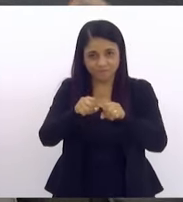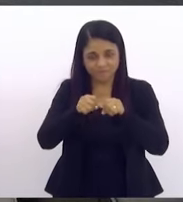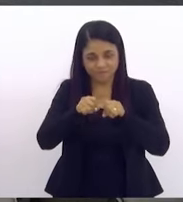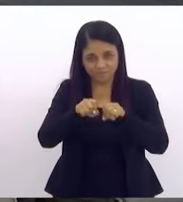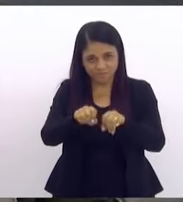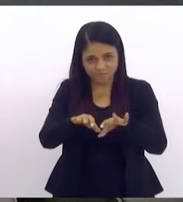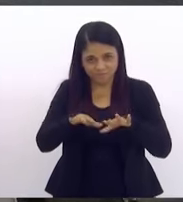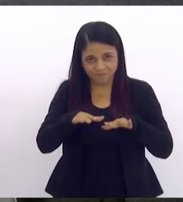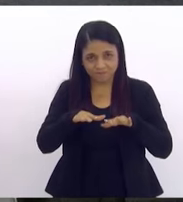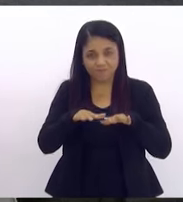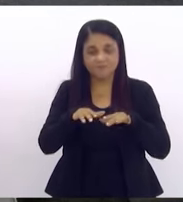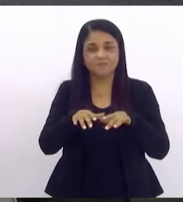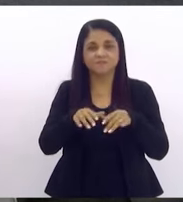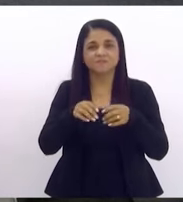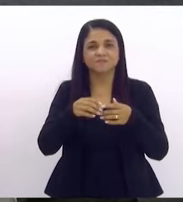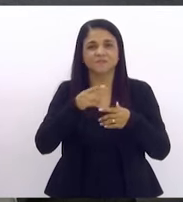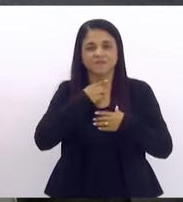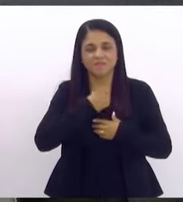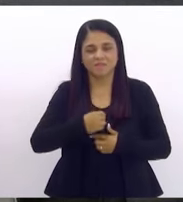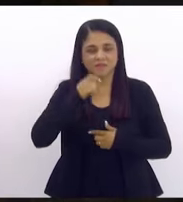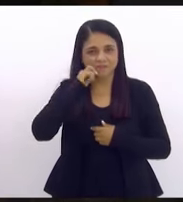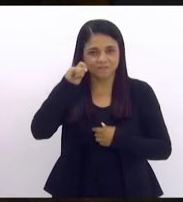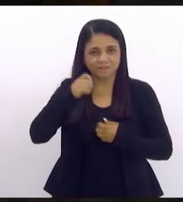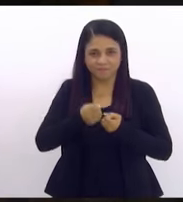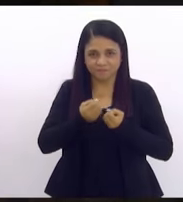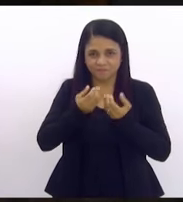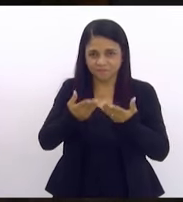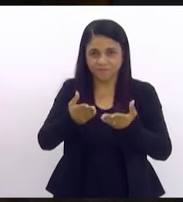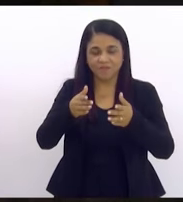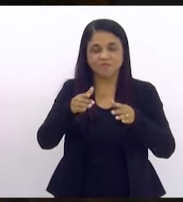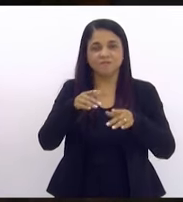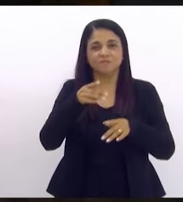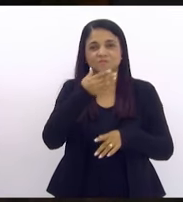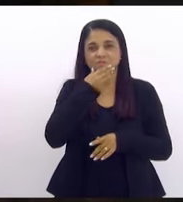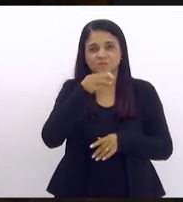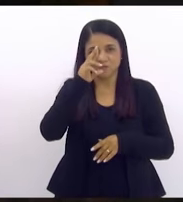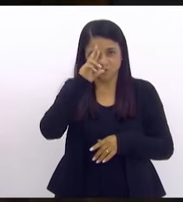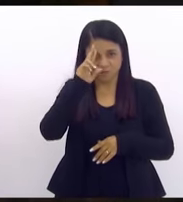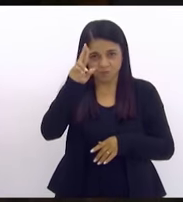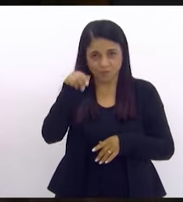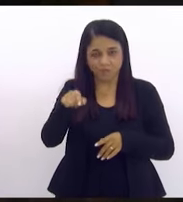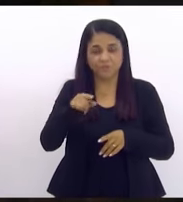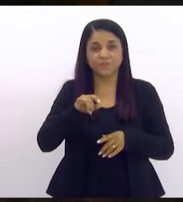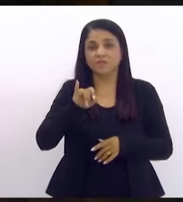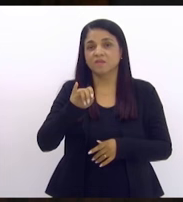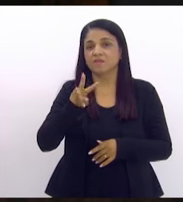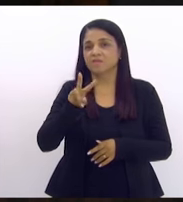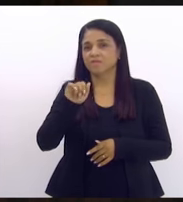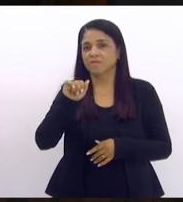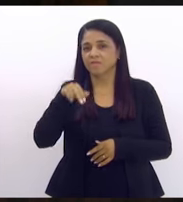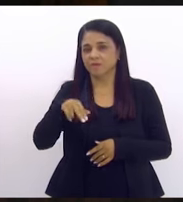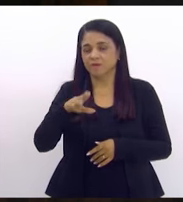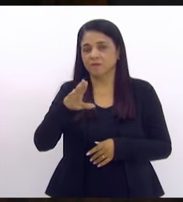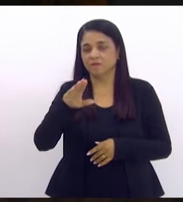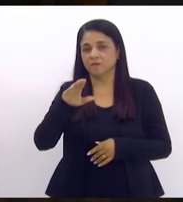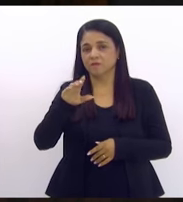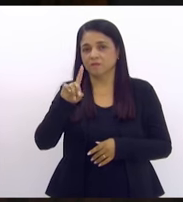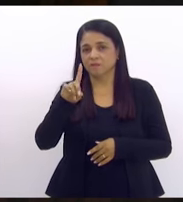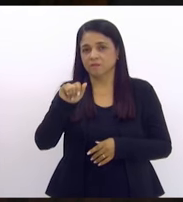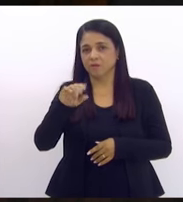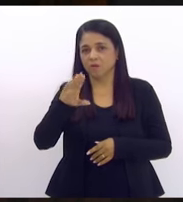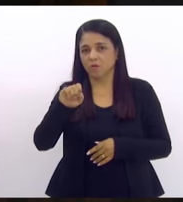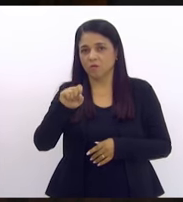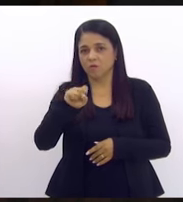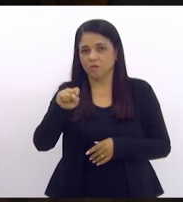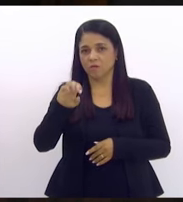entrega da medalha Tiradentes ao Excelentíssimo Senhor Dr Ivan da Costa alemão Ferreira